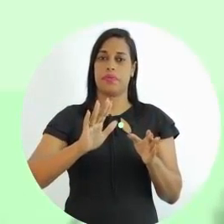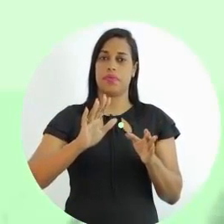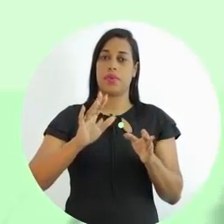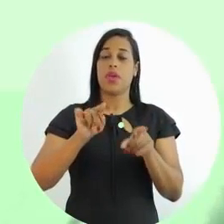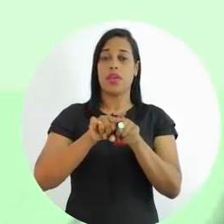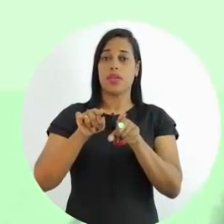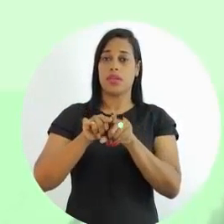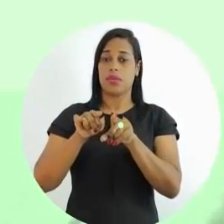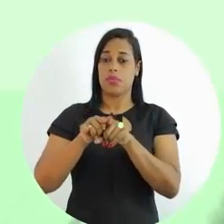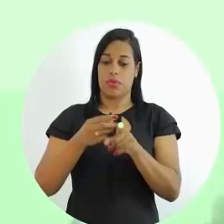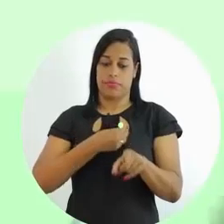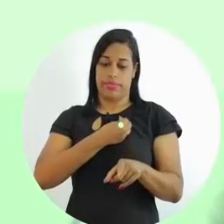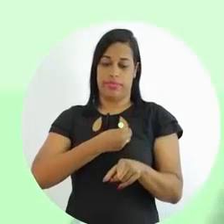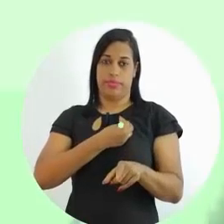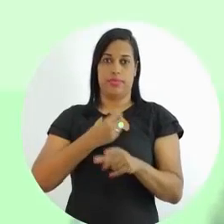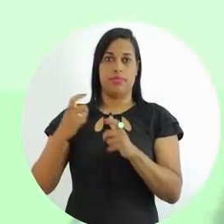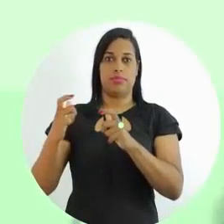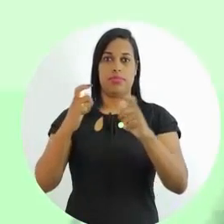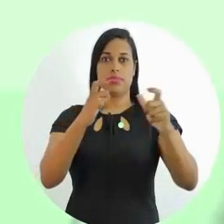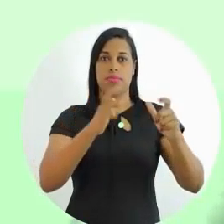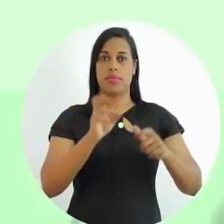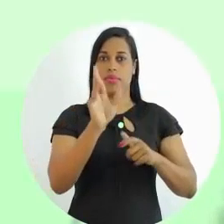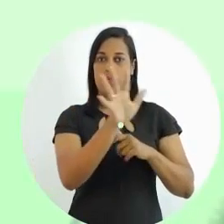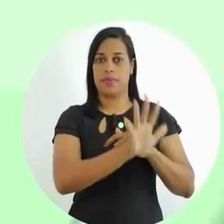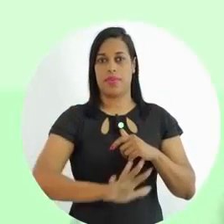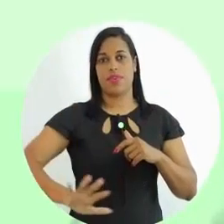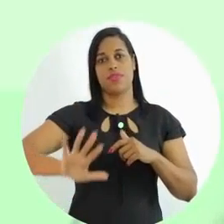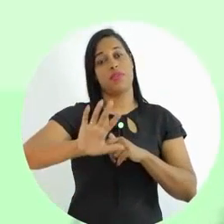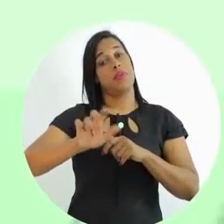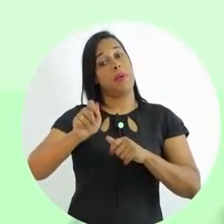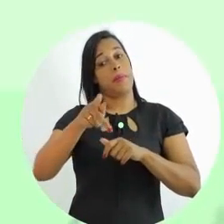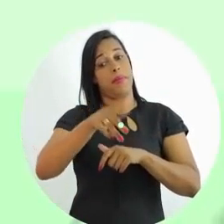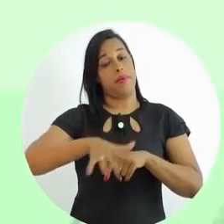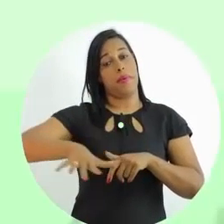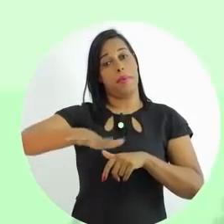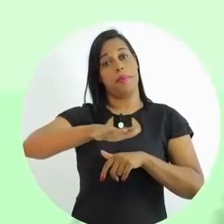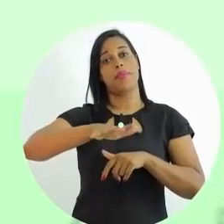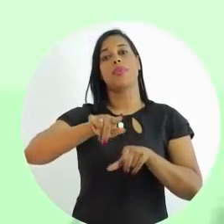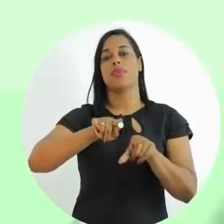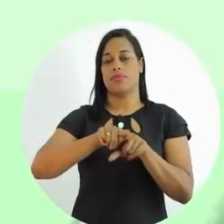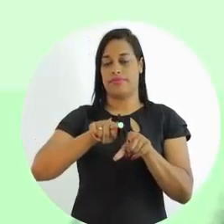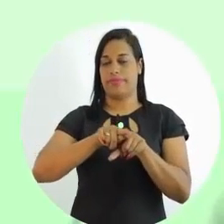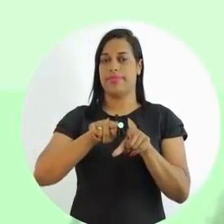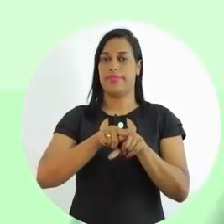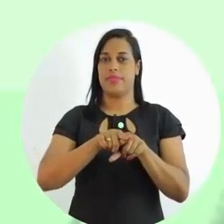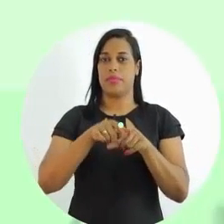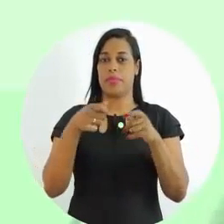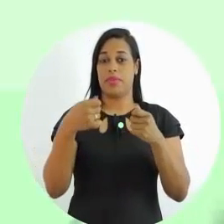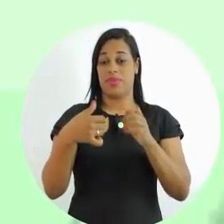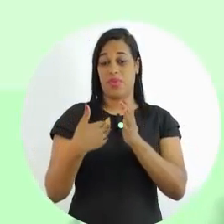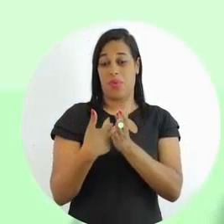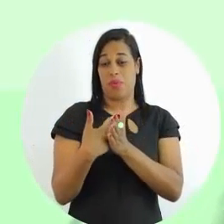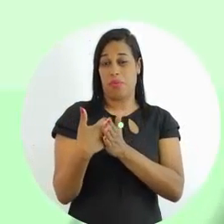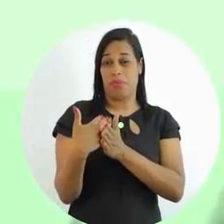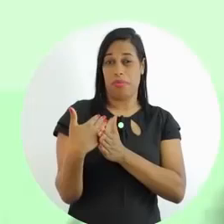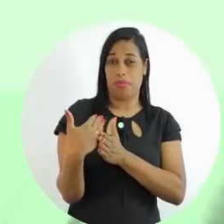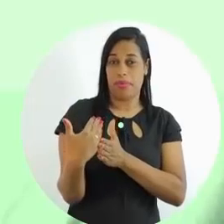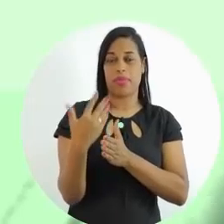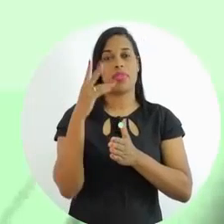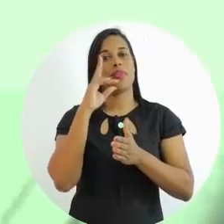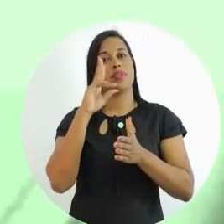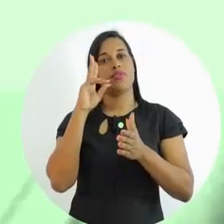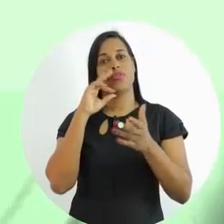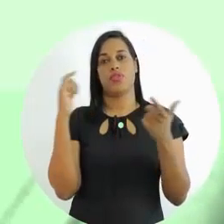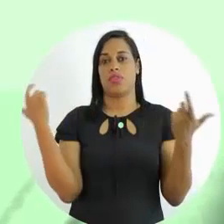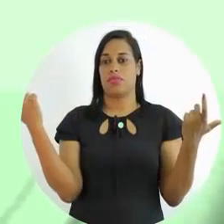e ocupando todo o território, e assim a população que estava aqui, que foi praticamente dizimada, não no início, mas ao